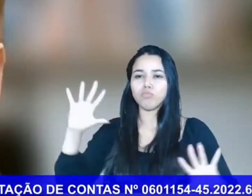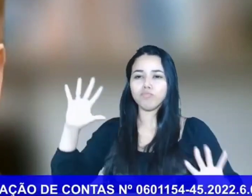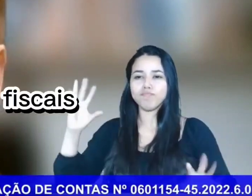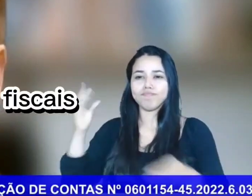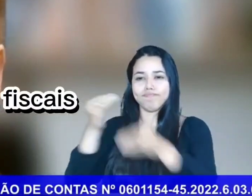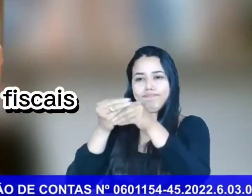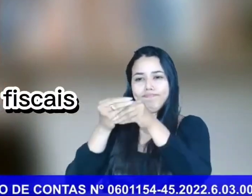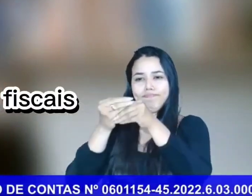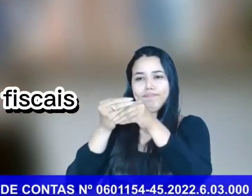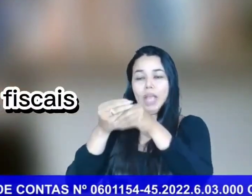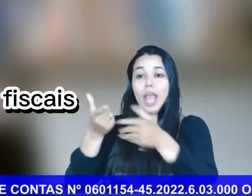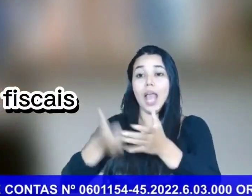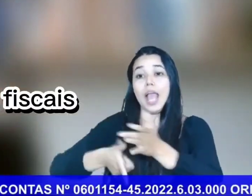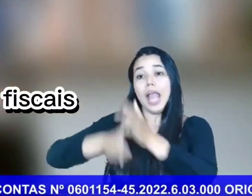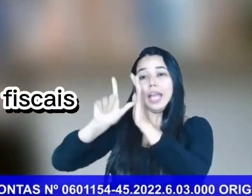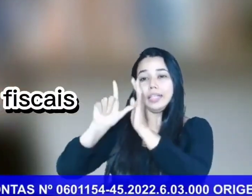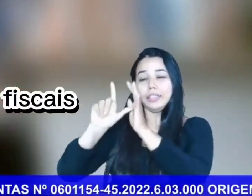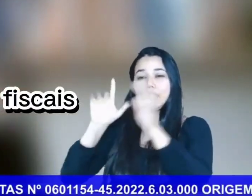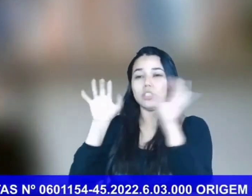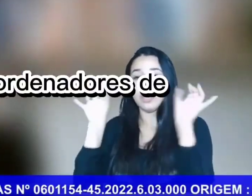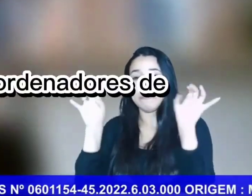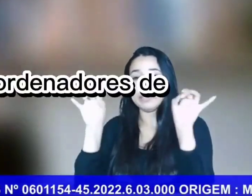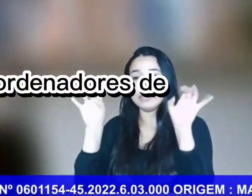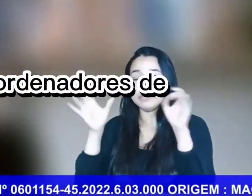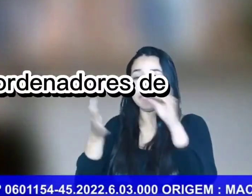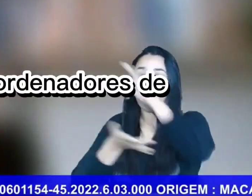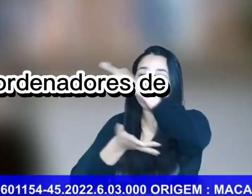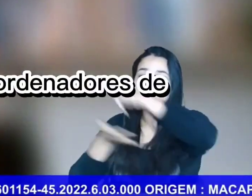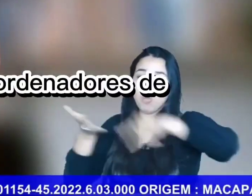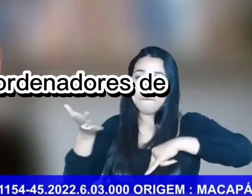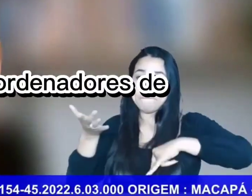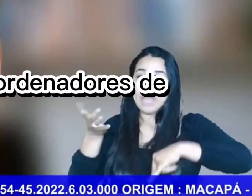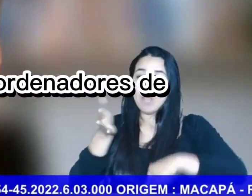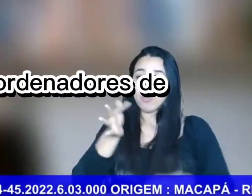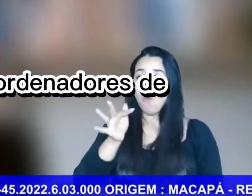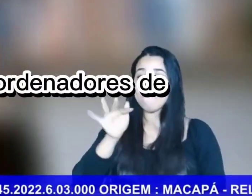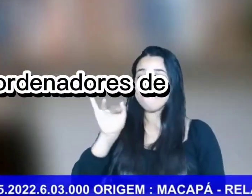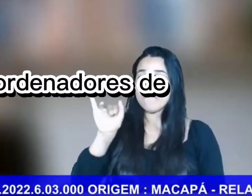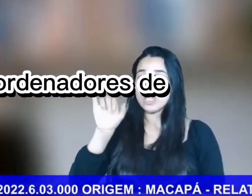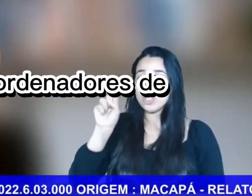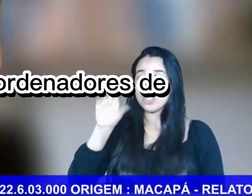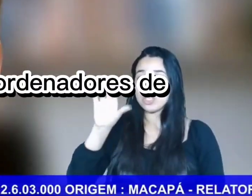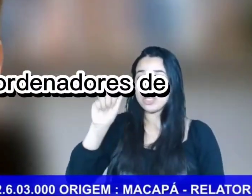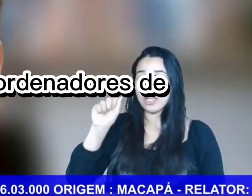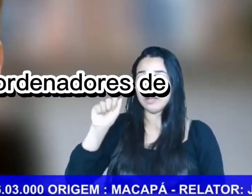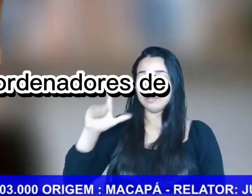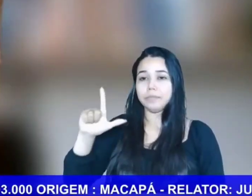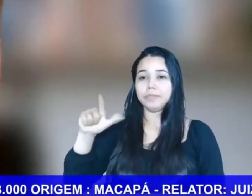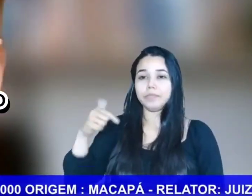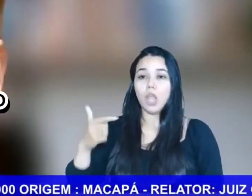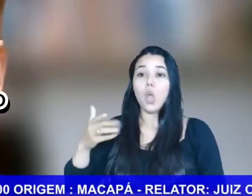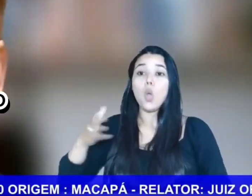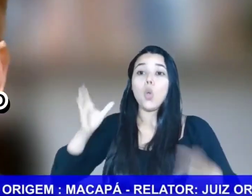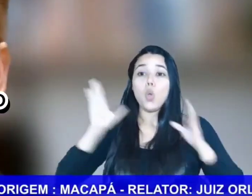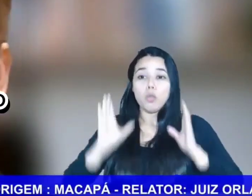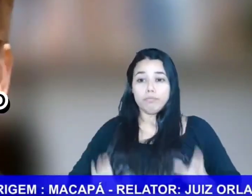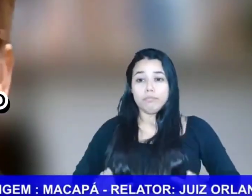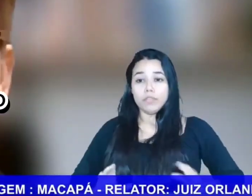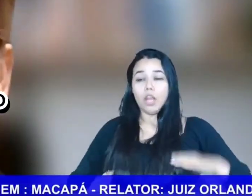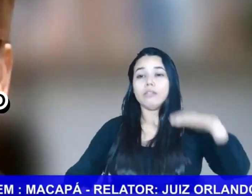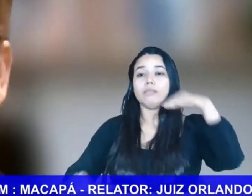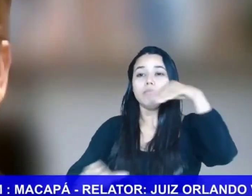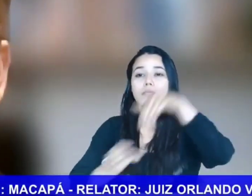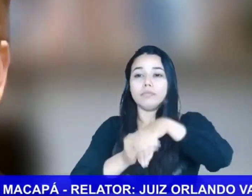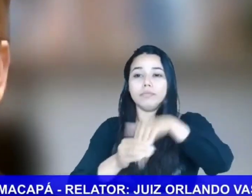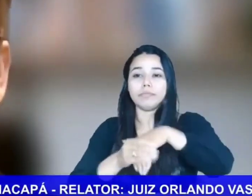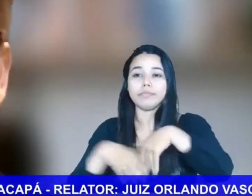anteriormente, especialmente as notas fiscais do serviço prestado pelos coordenadores de campanha. Apesar de tal